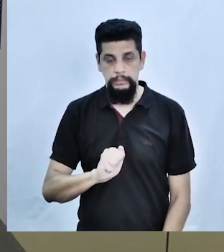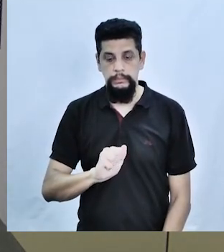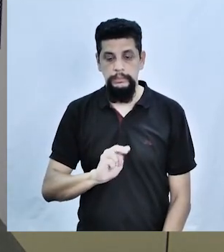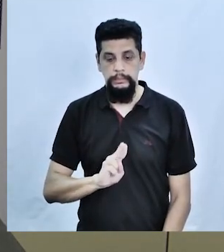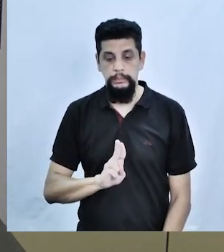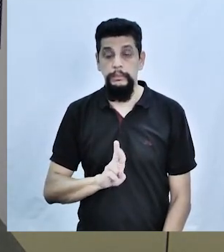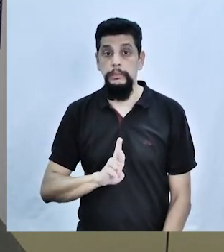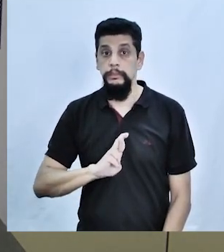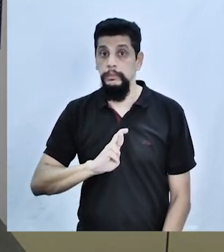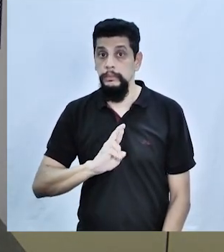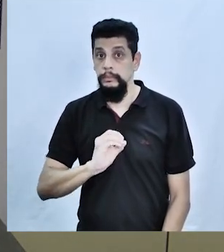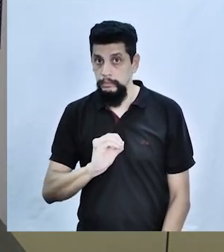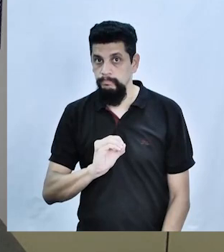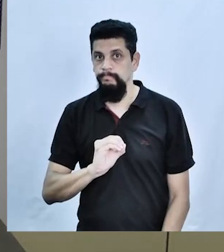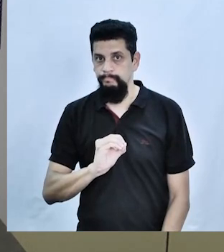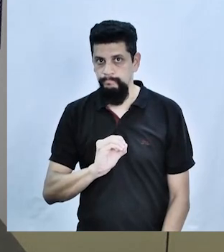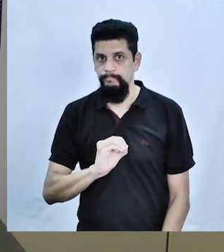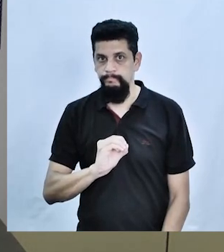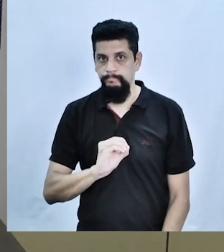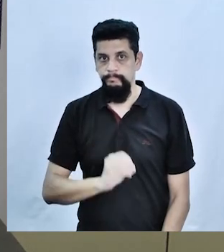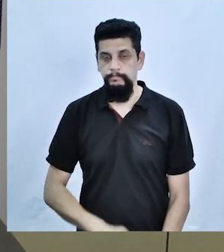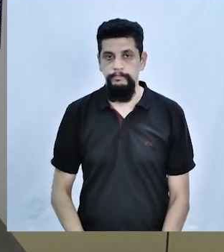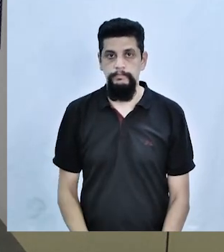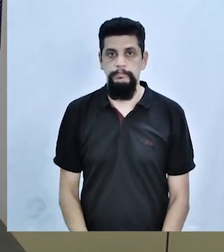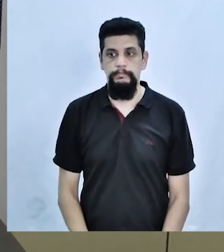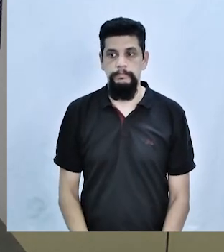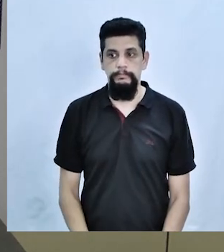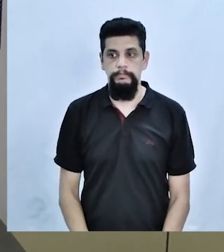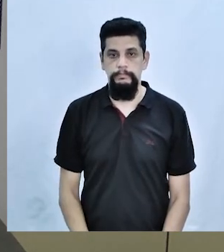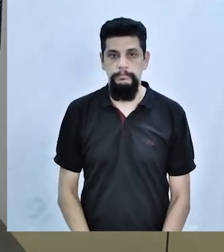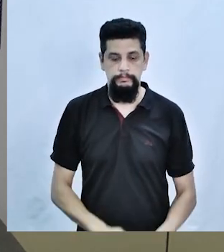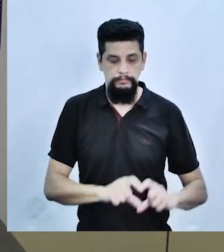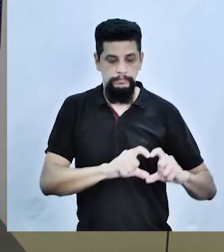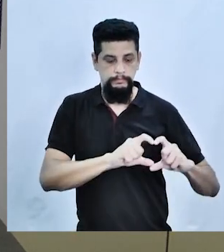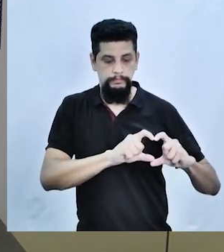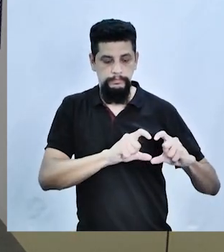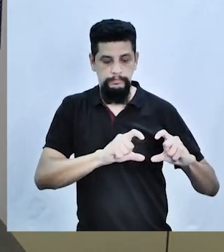dinossauro. Olha aqui, ó. Termina com a letra O, tá?